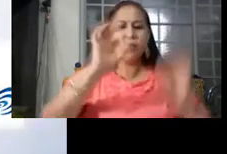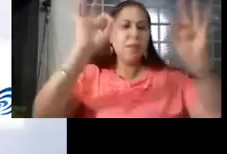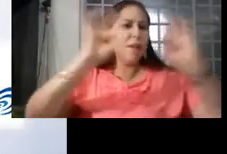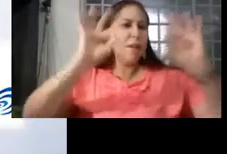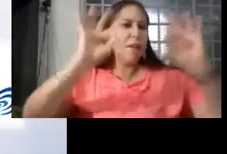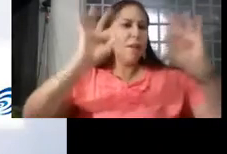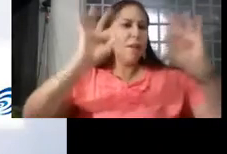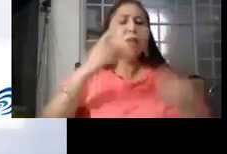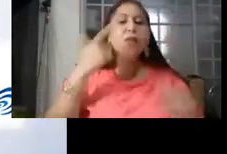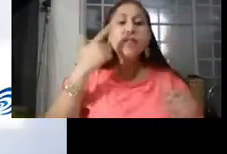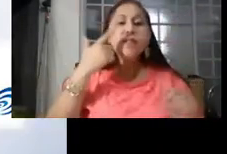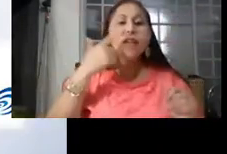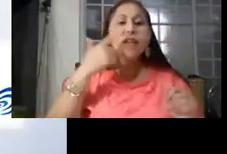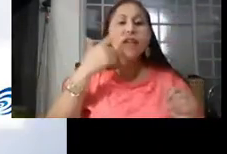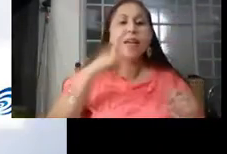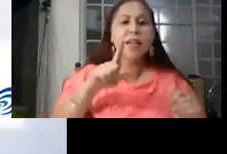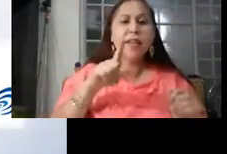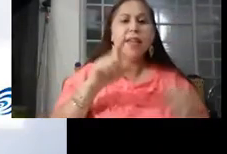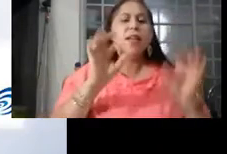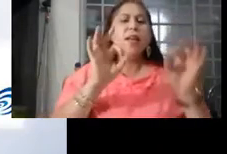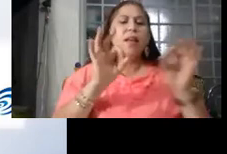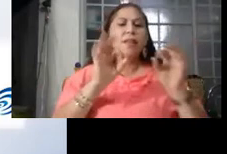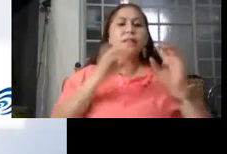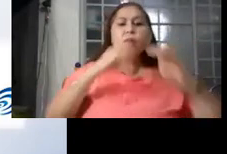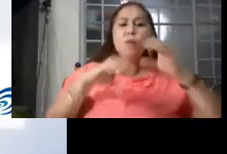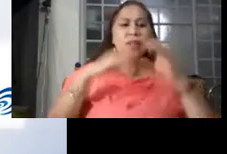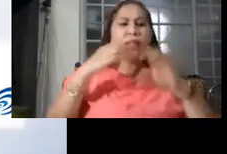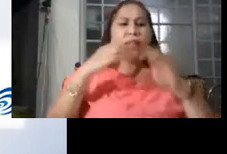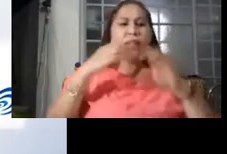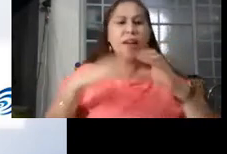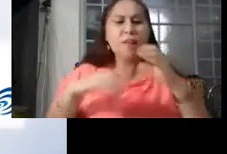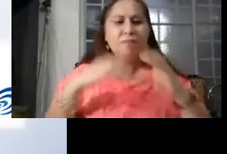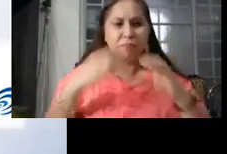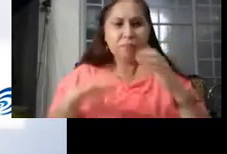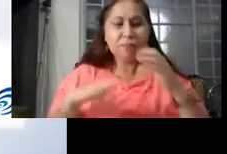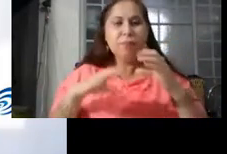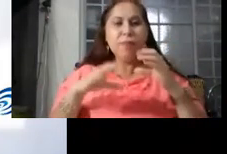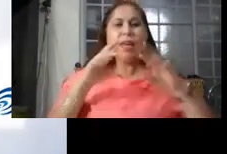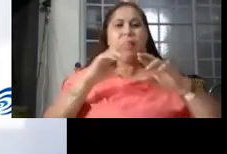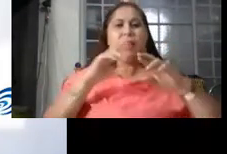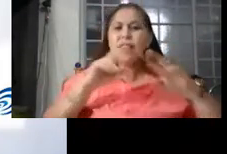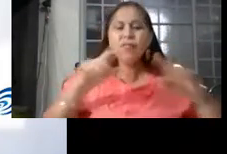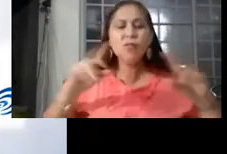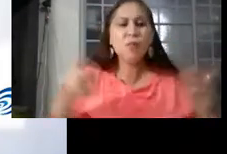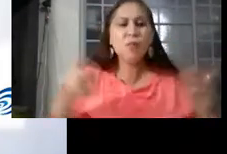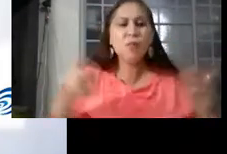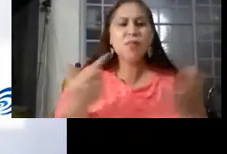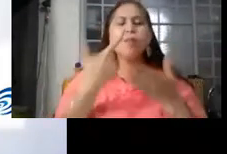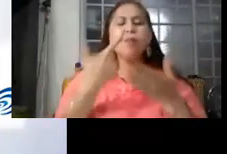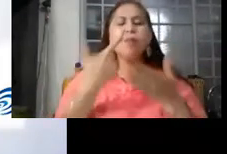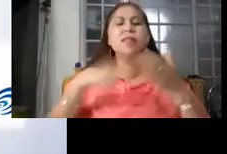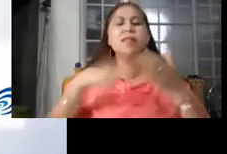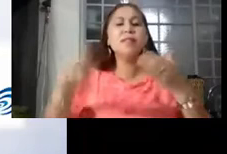né? Porque ele consegue se comunicar de várias formas, né?